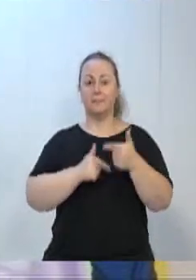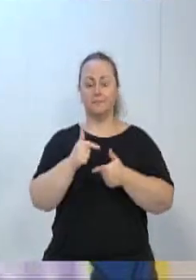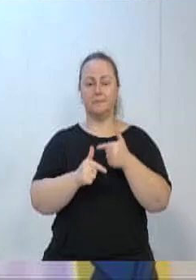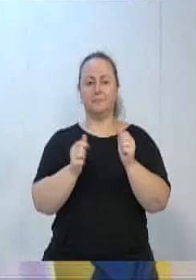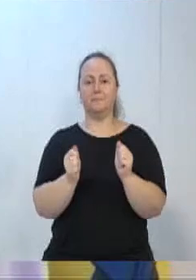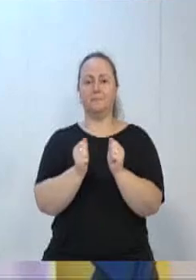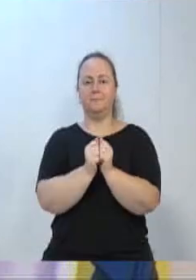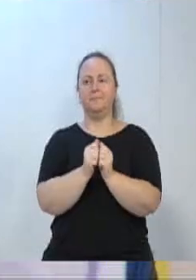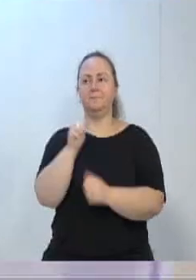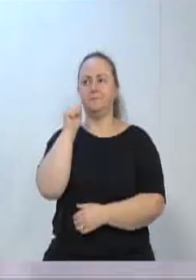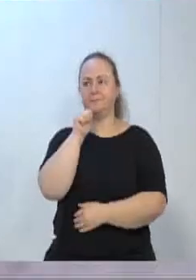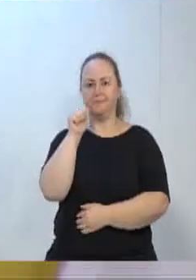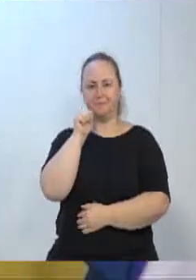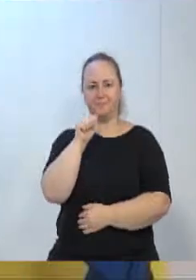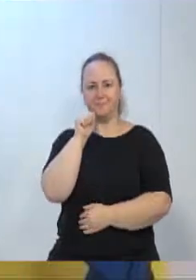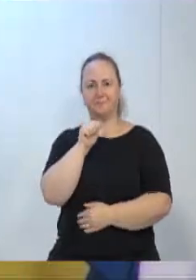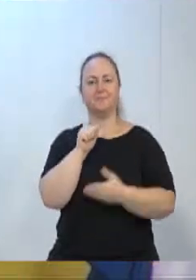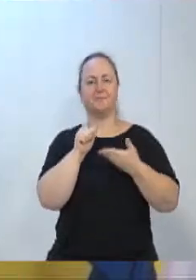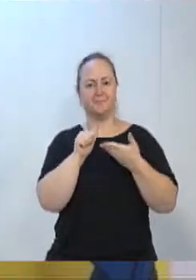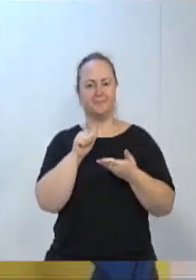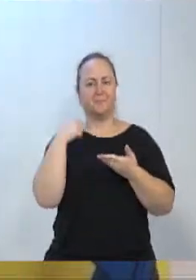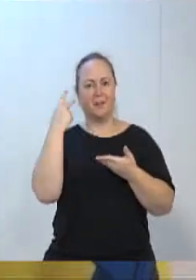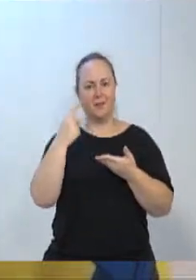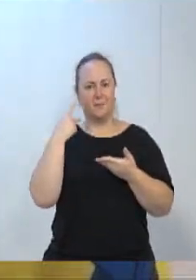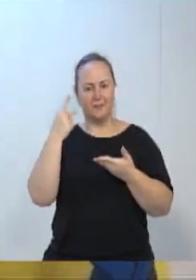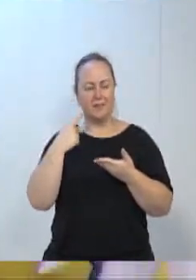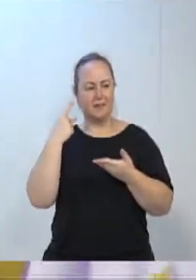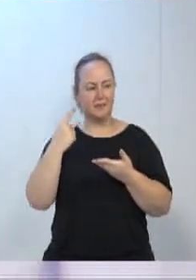dessa casa, as vereadoras também,